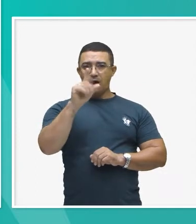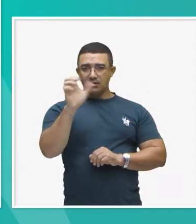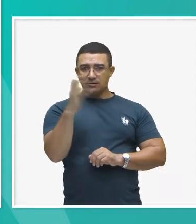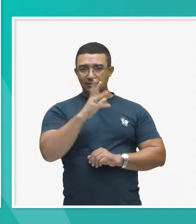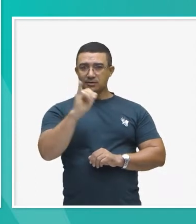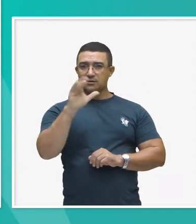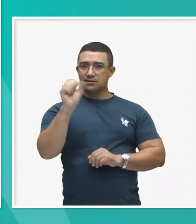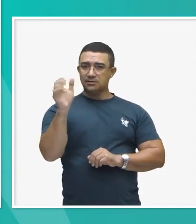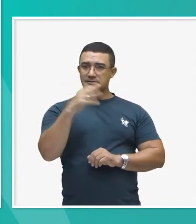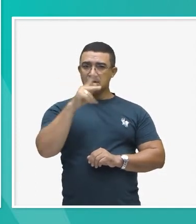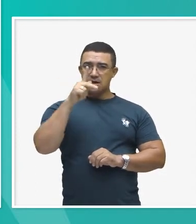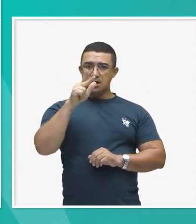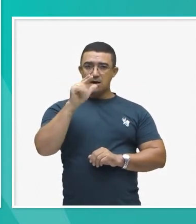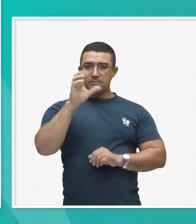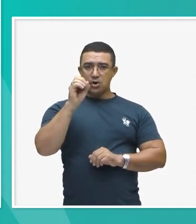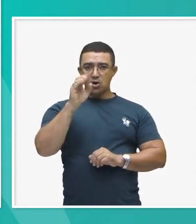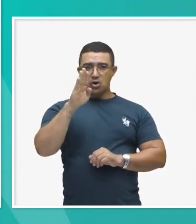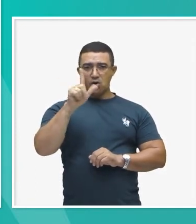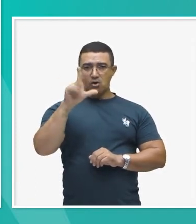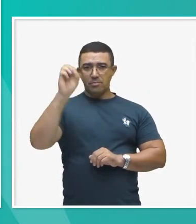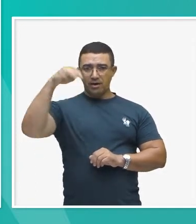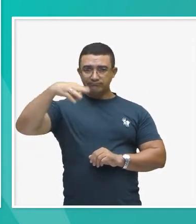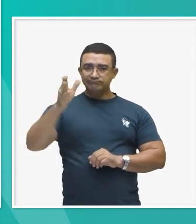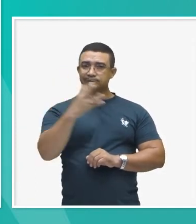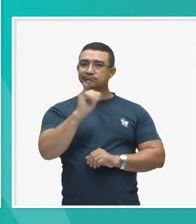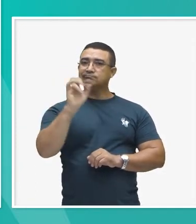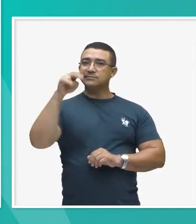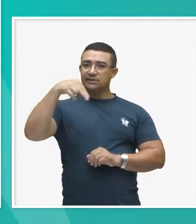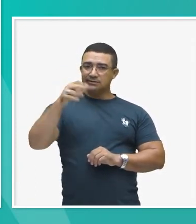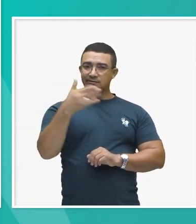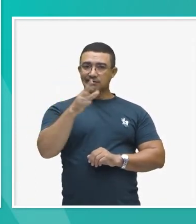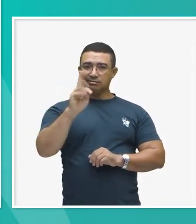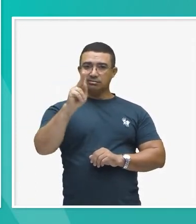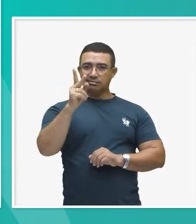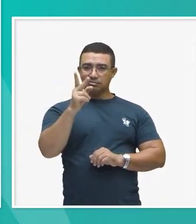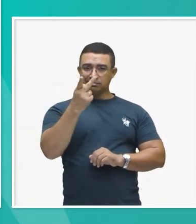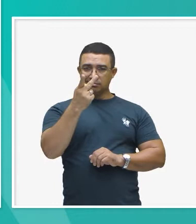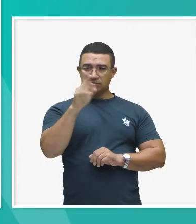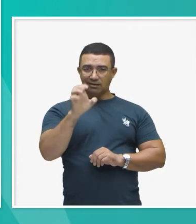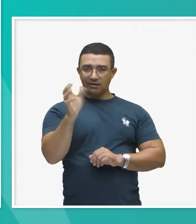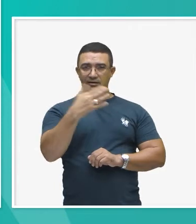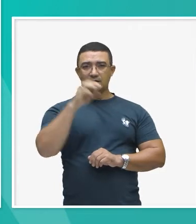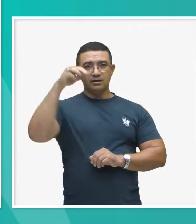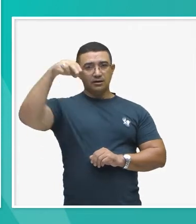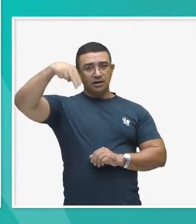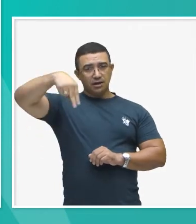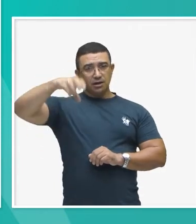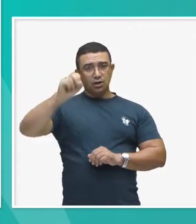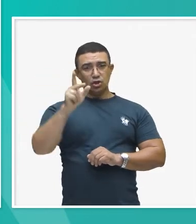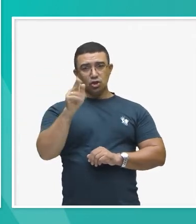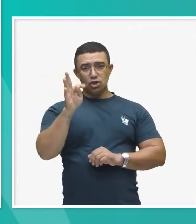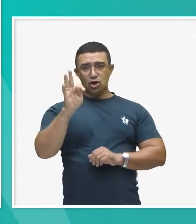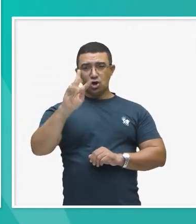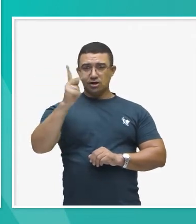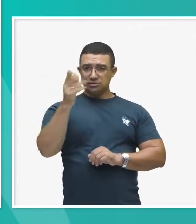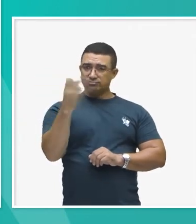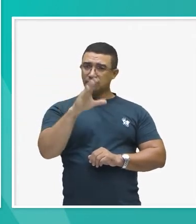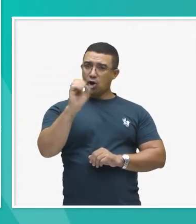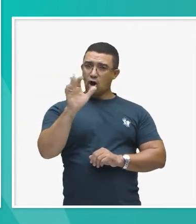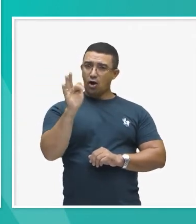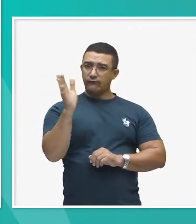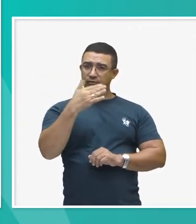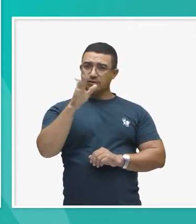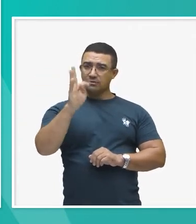né? O que quer dizer? Que a pesca de baleias, caça a baleias, é um problema no norte do Oceano